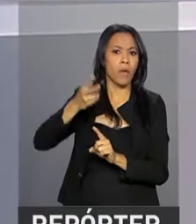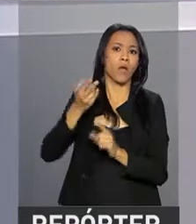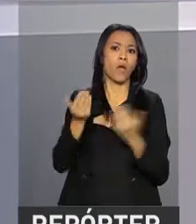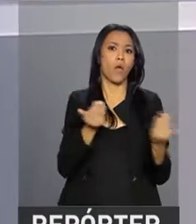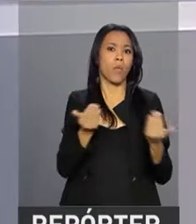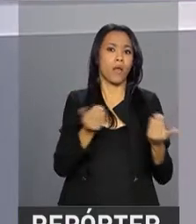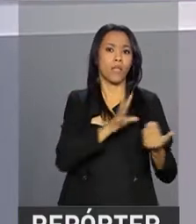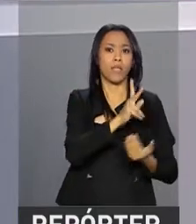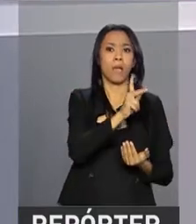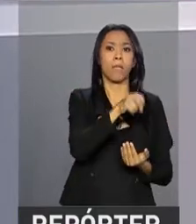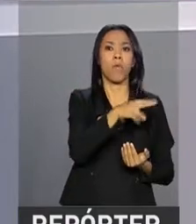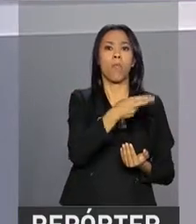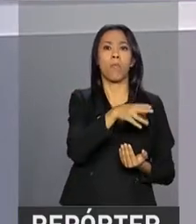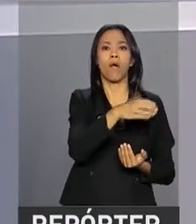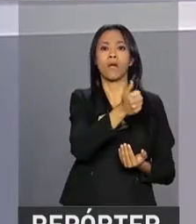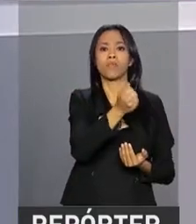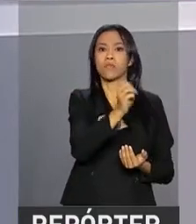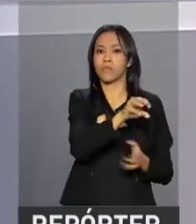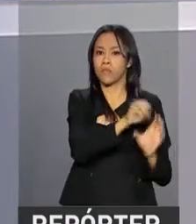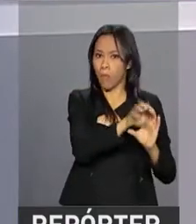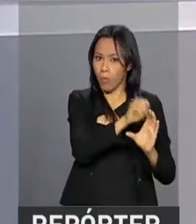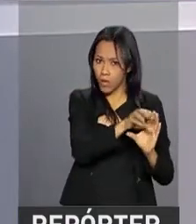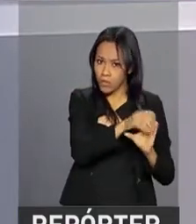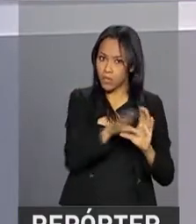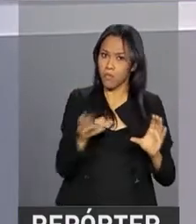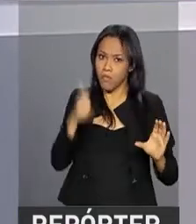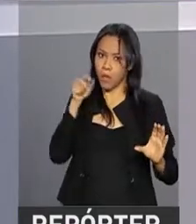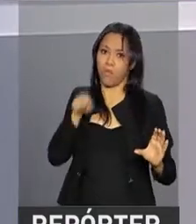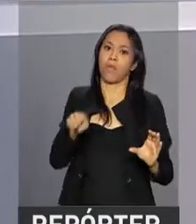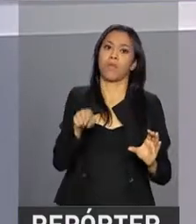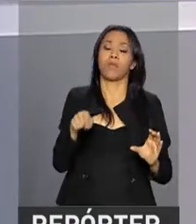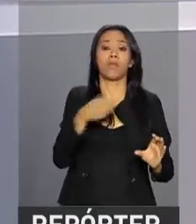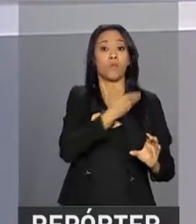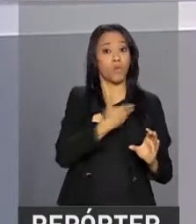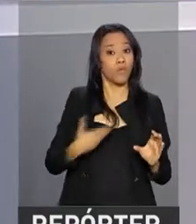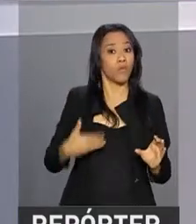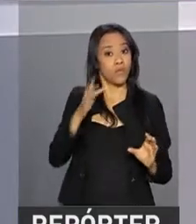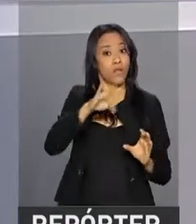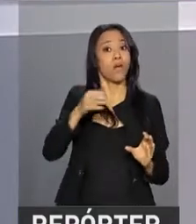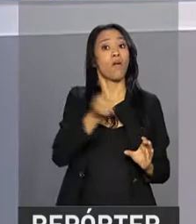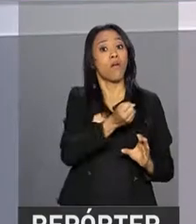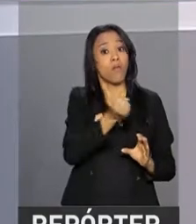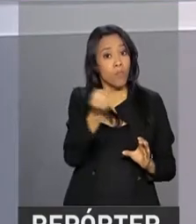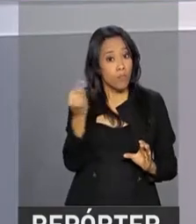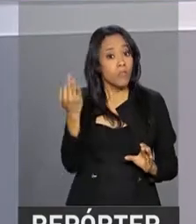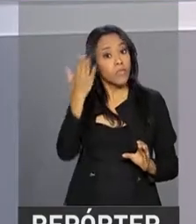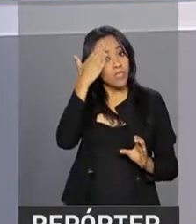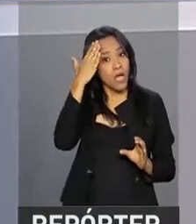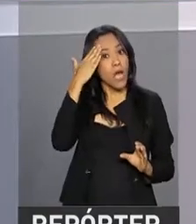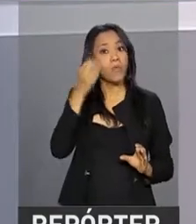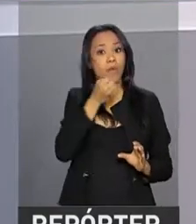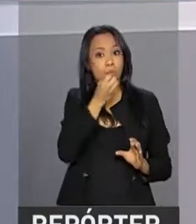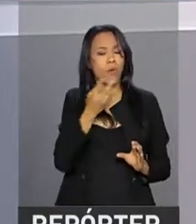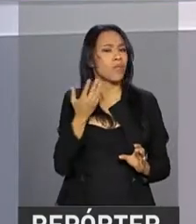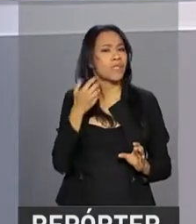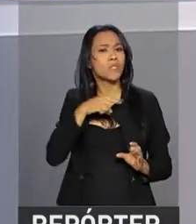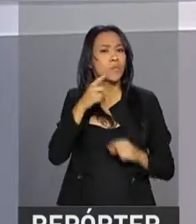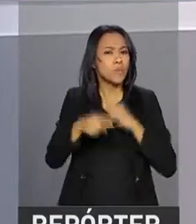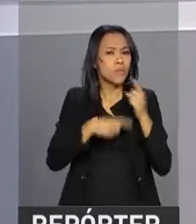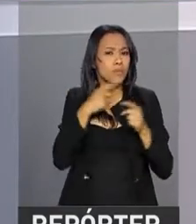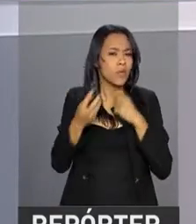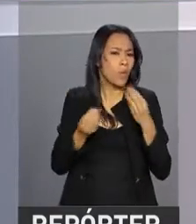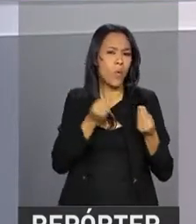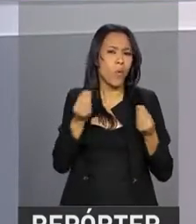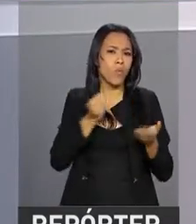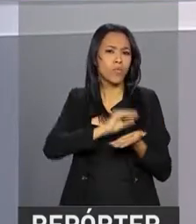poupança e garantia de pagamento do governo federal. Muita gente sabe das vantagens do Tesouro Direto, mas ainda tem dúvidas sobre como começar a aplicar